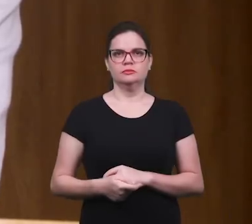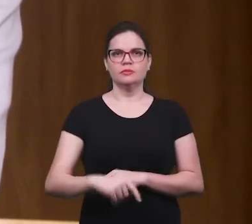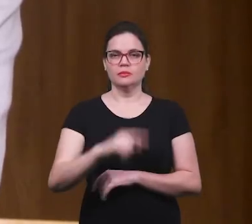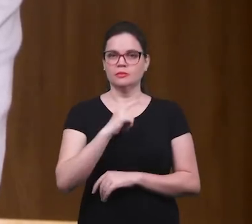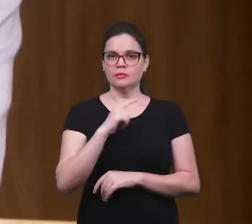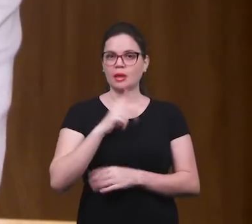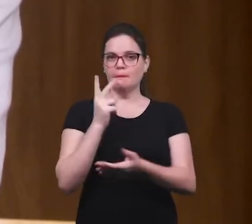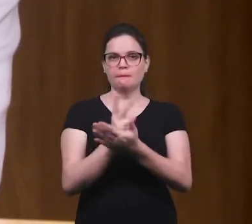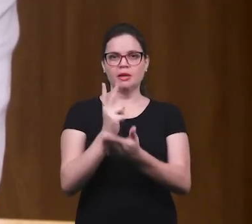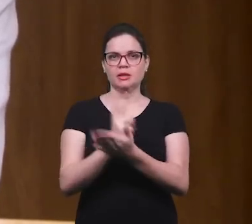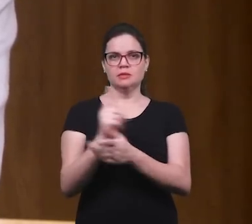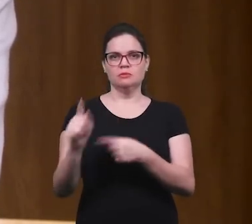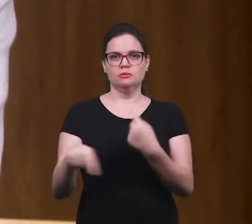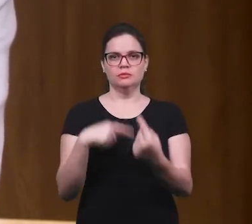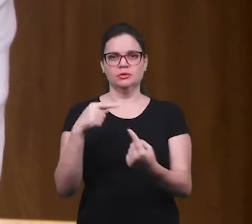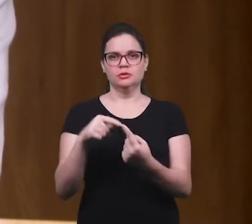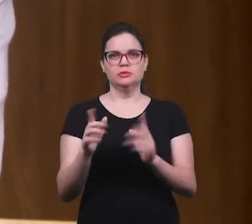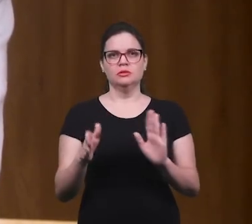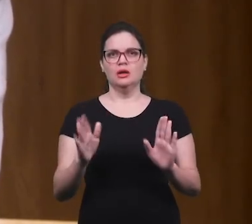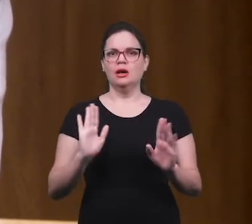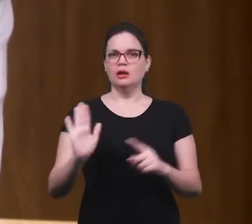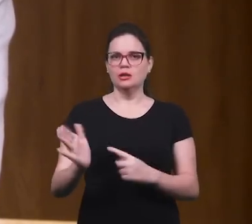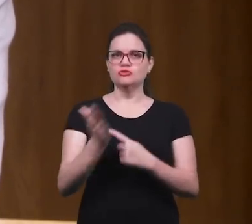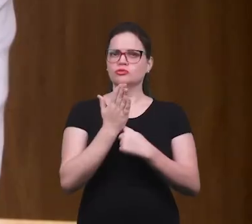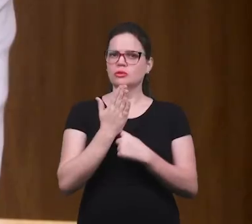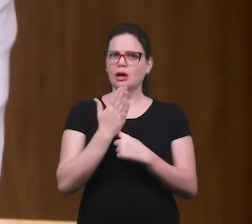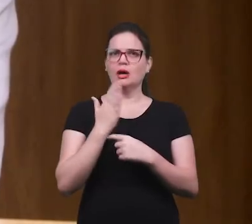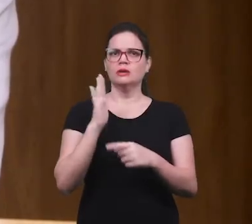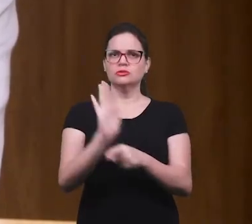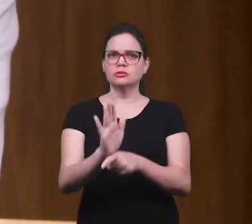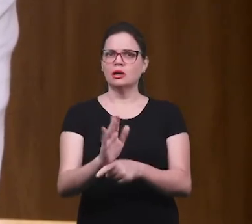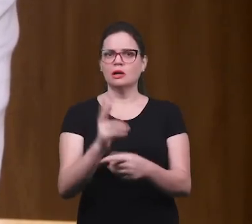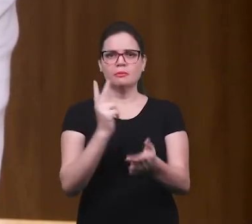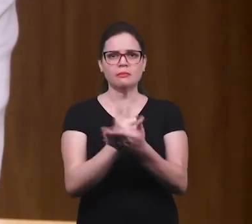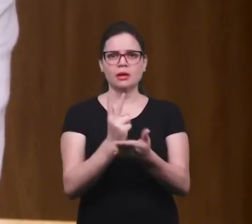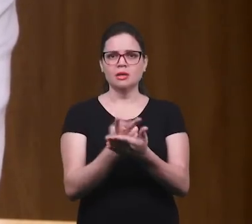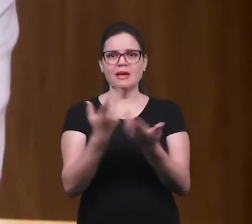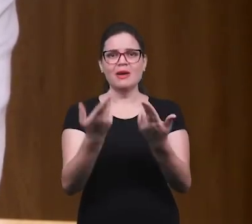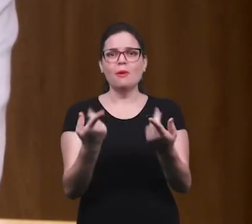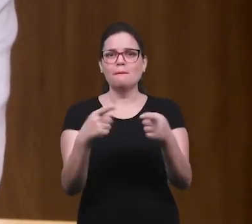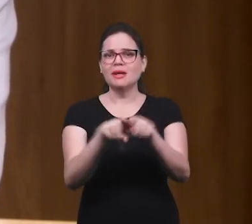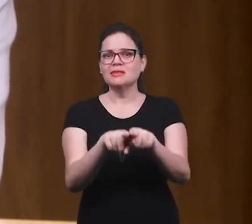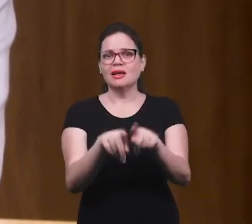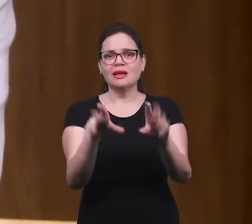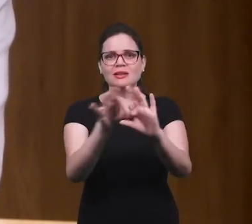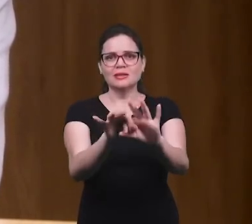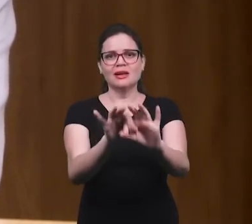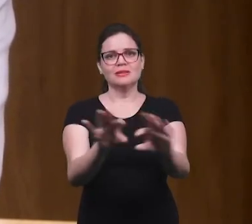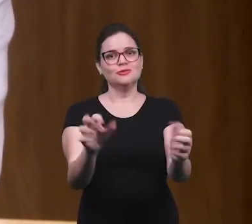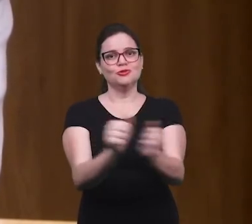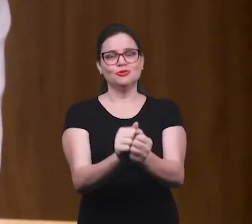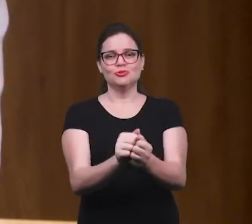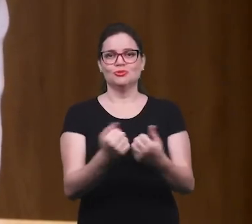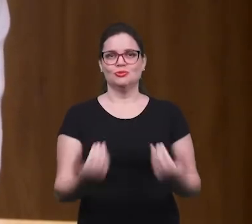missão. Outro fala assim, é ajudar na missão. Ou seja, é uma parceria. Que o homem governa, mas ninguém